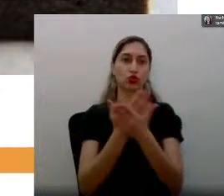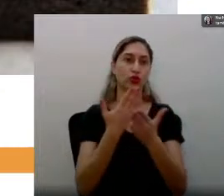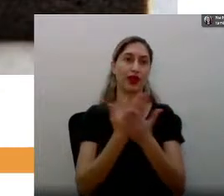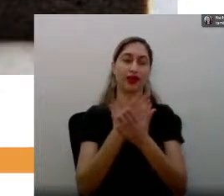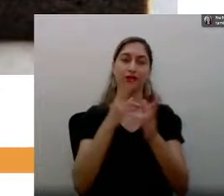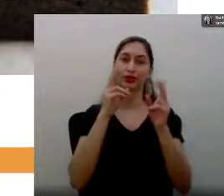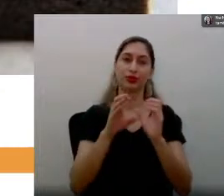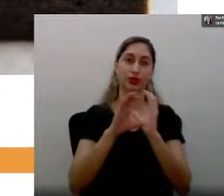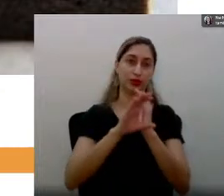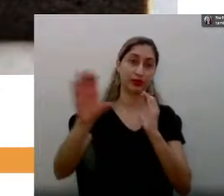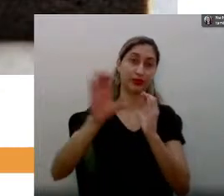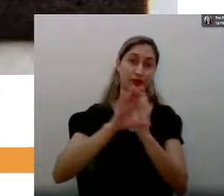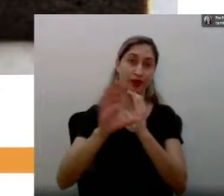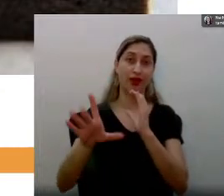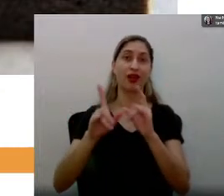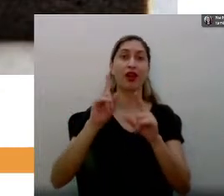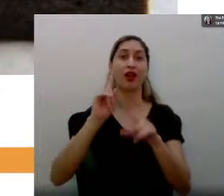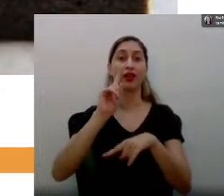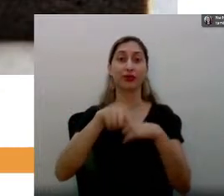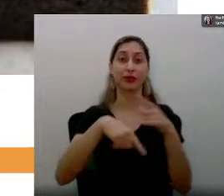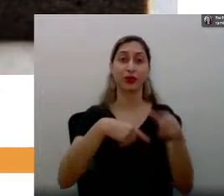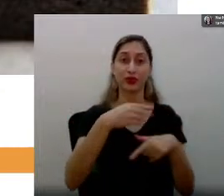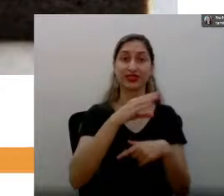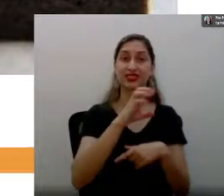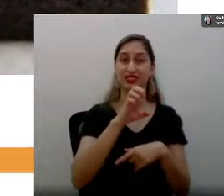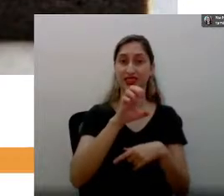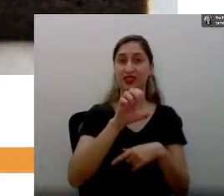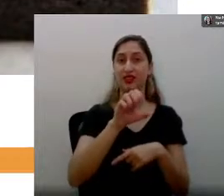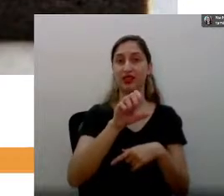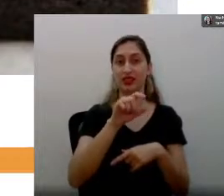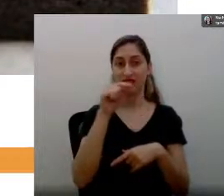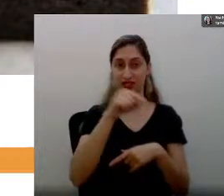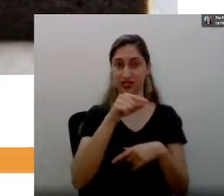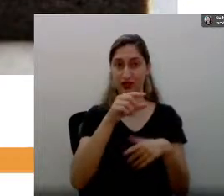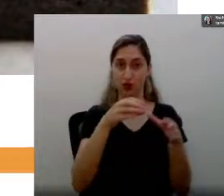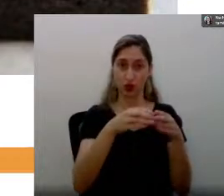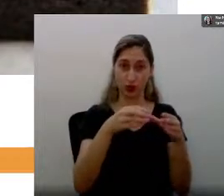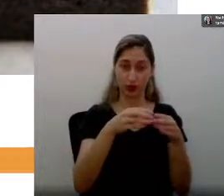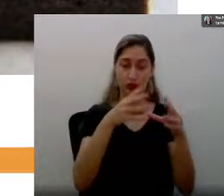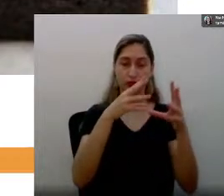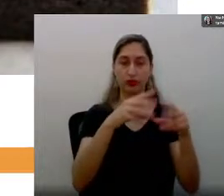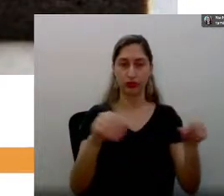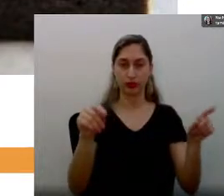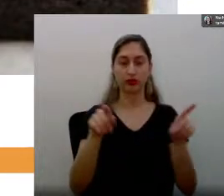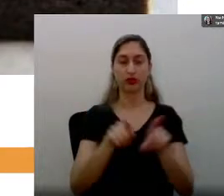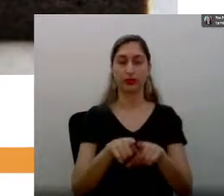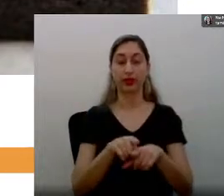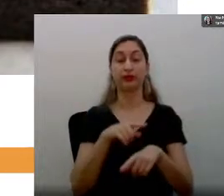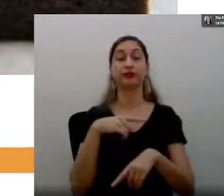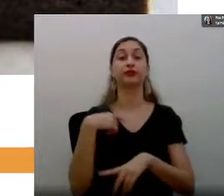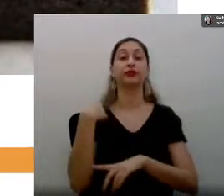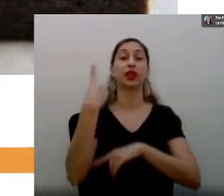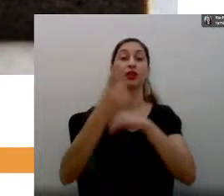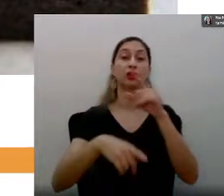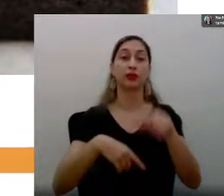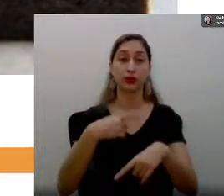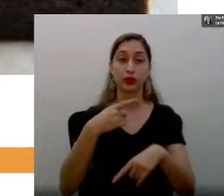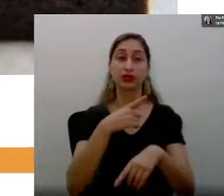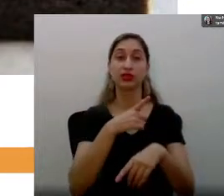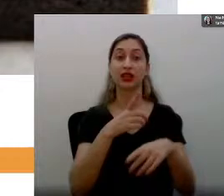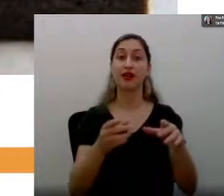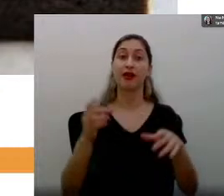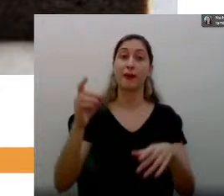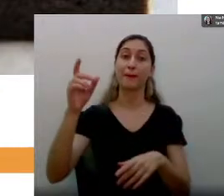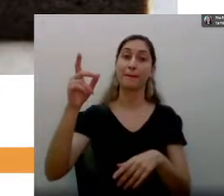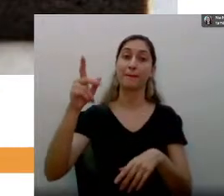um outro grupo porque o César Lattes já tava acabando esse esse grupo graças a esse meteorito né que caiu lá na cidade de Ibitira